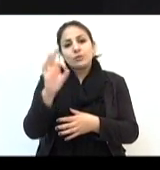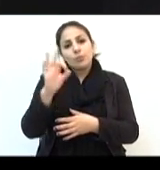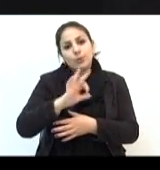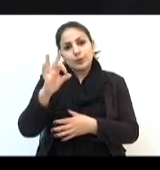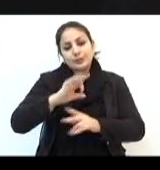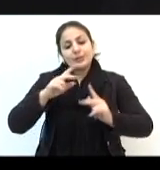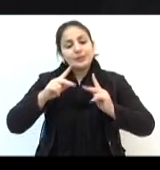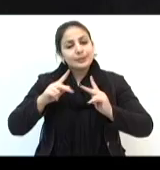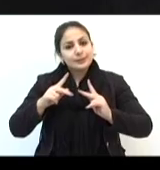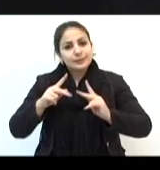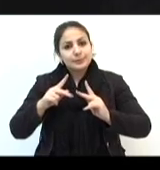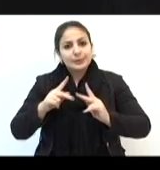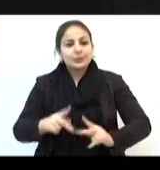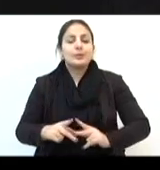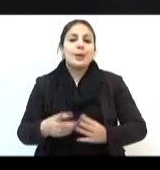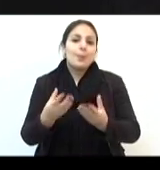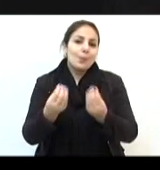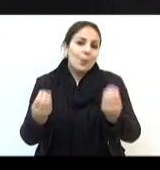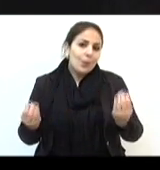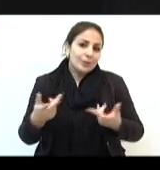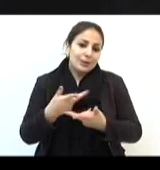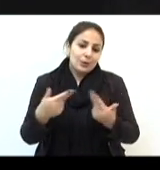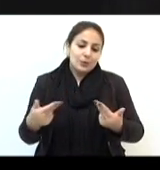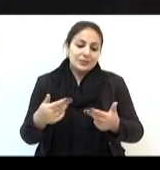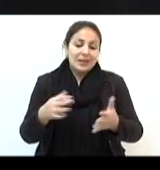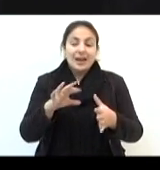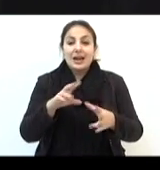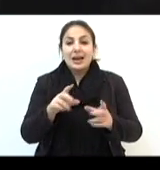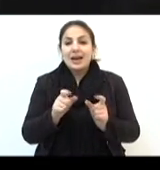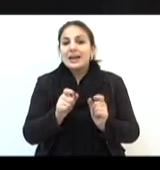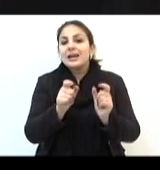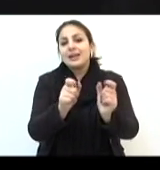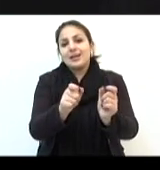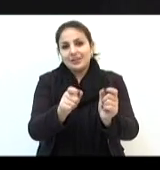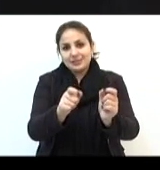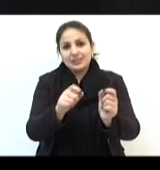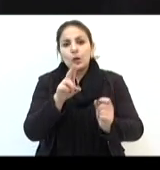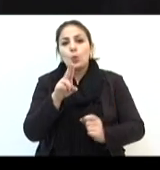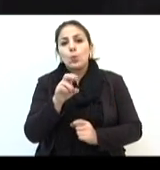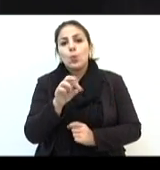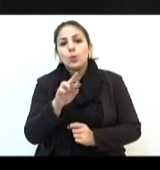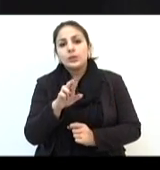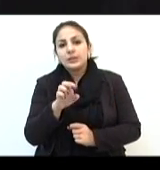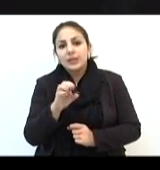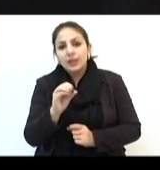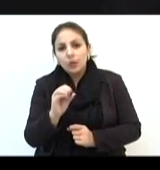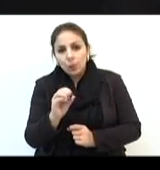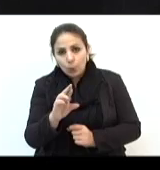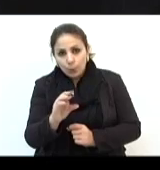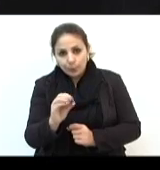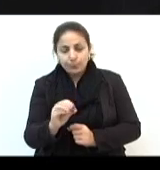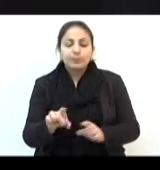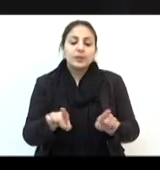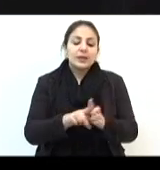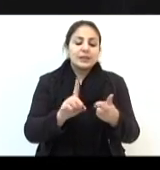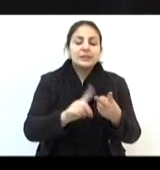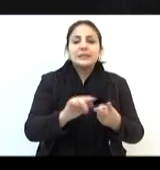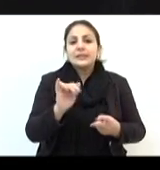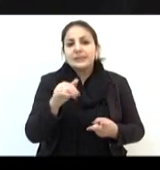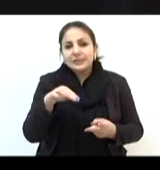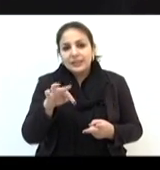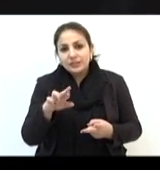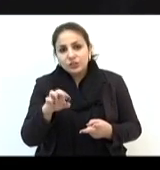é muita coisa, né? O câncer do colo de útero, o câncer de intestino e de reto